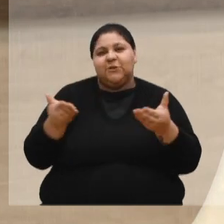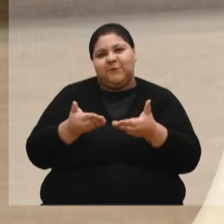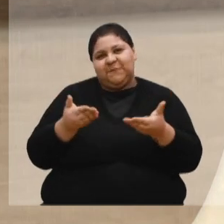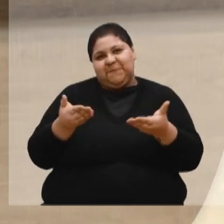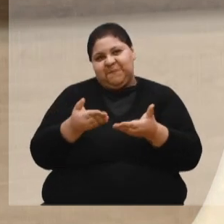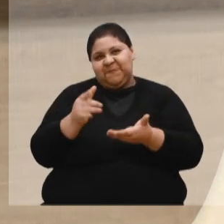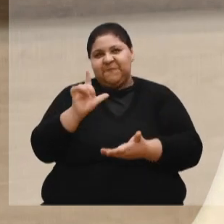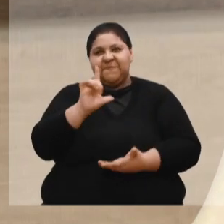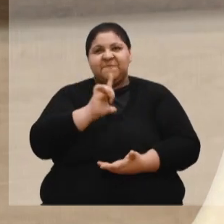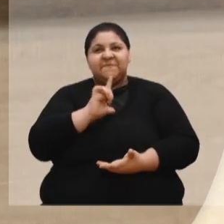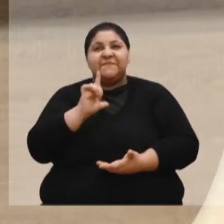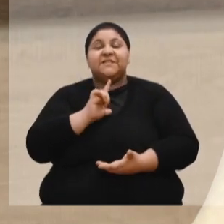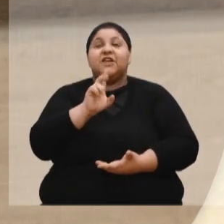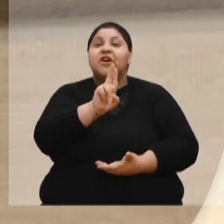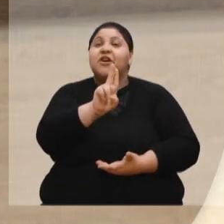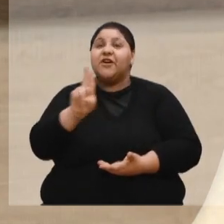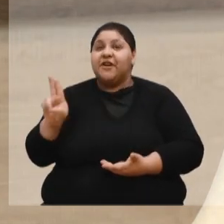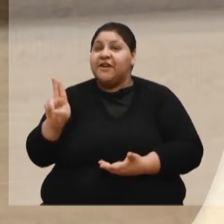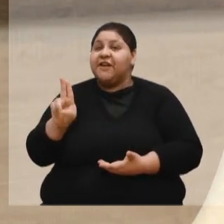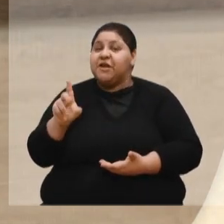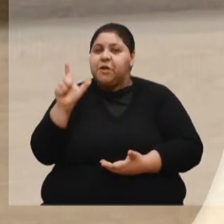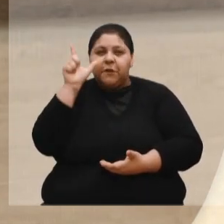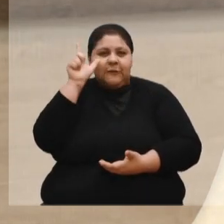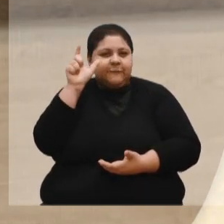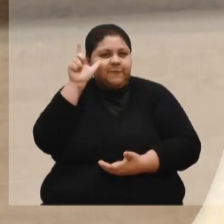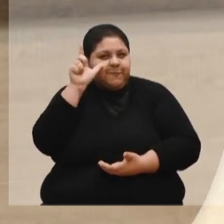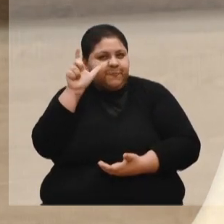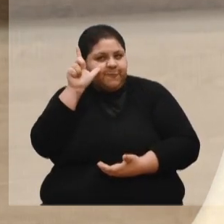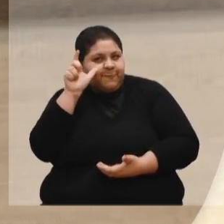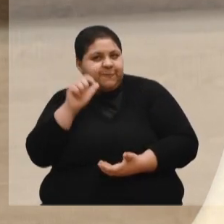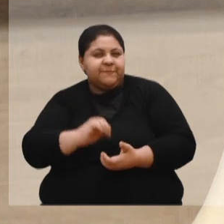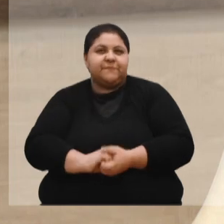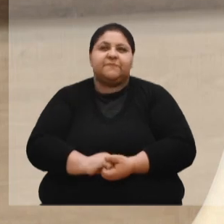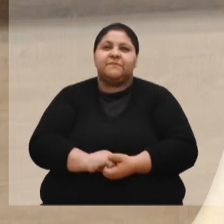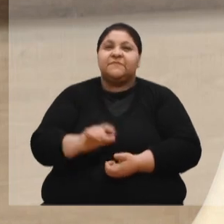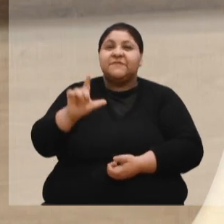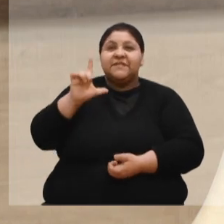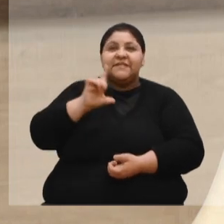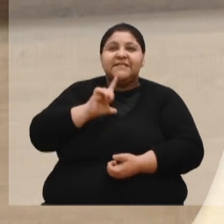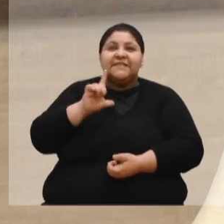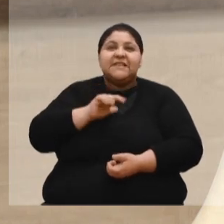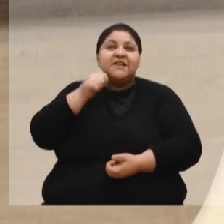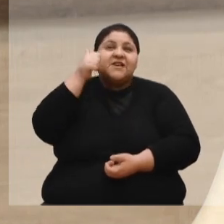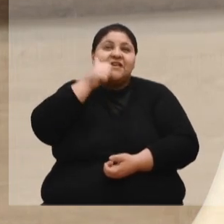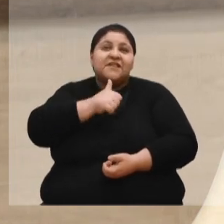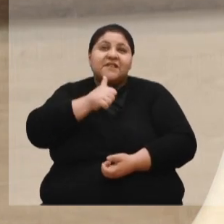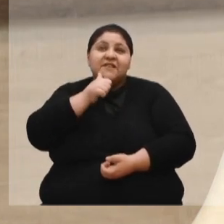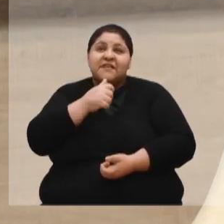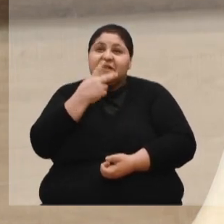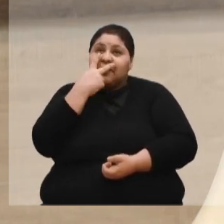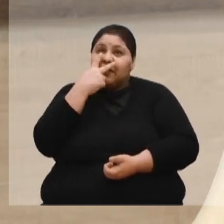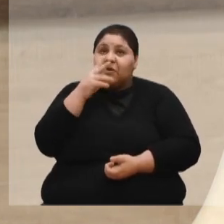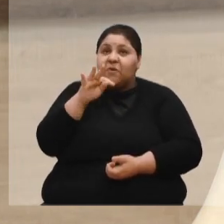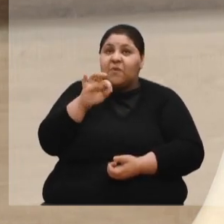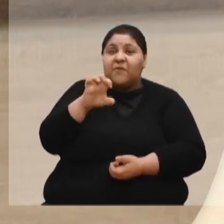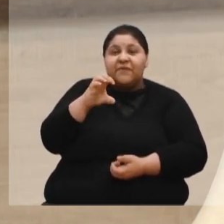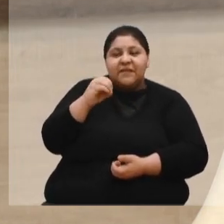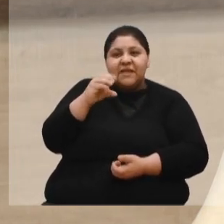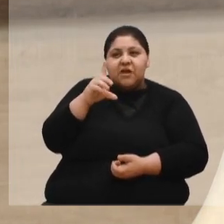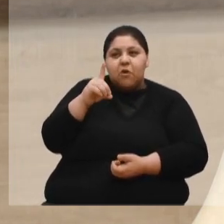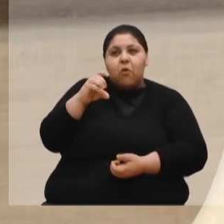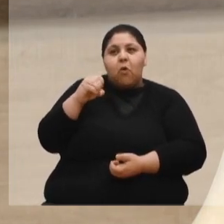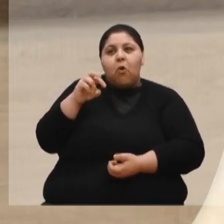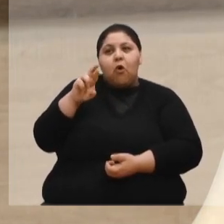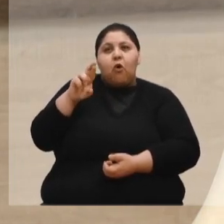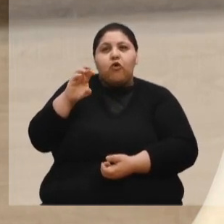nossa de hoje tem um nome muito interessante e ela tem uma menina, assim como Teodora, né? Tem